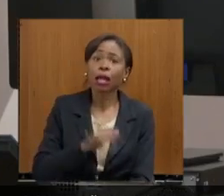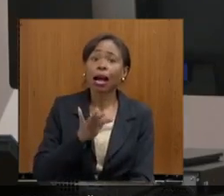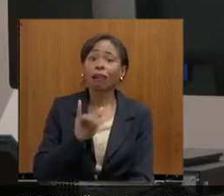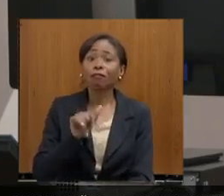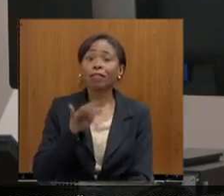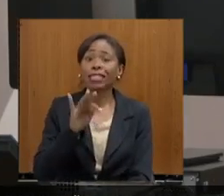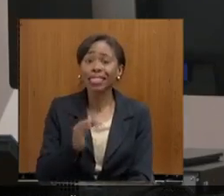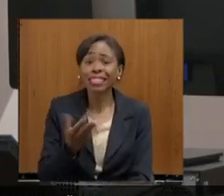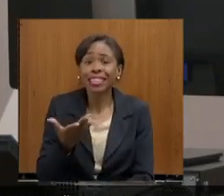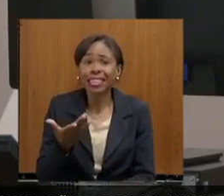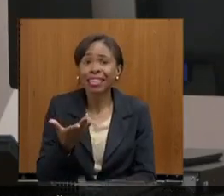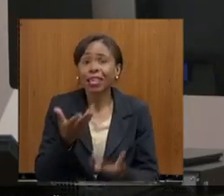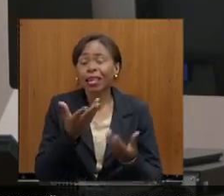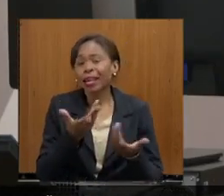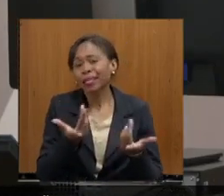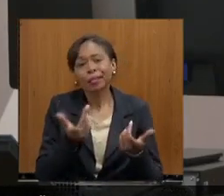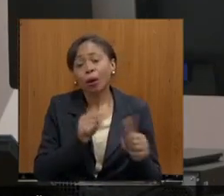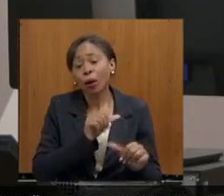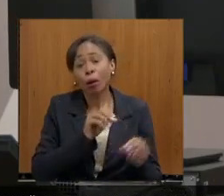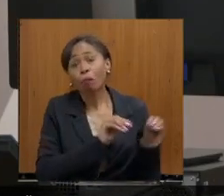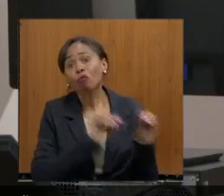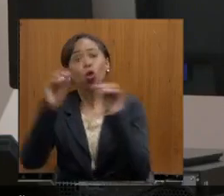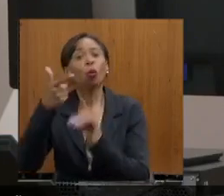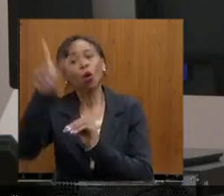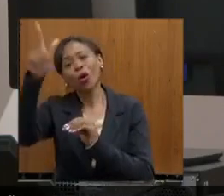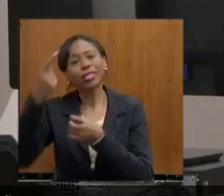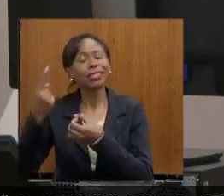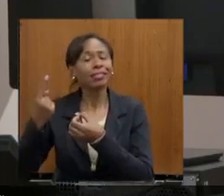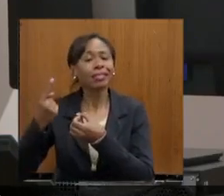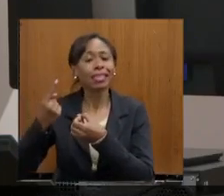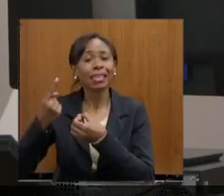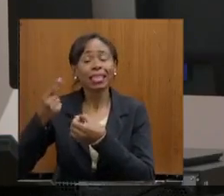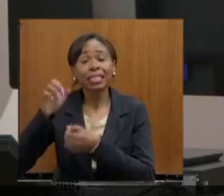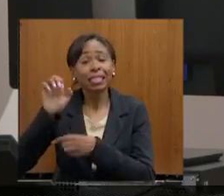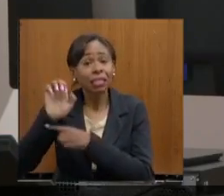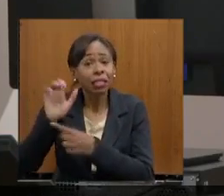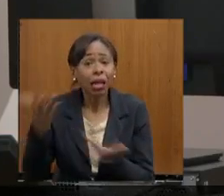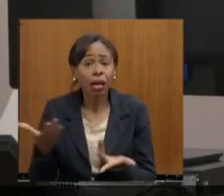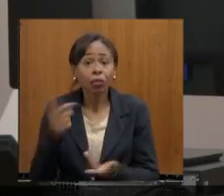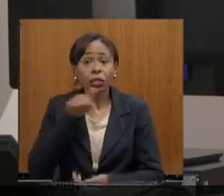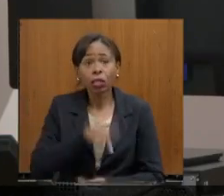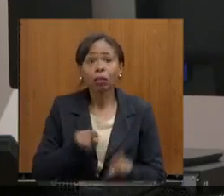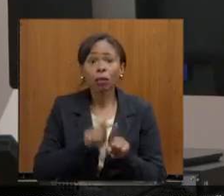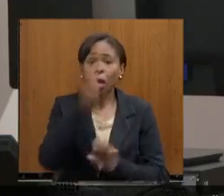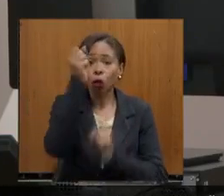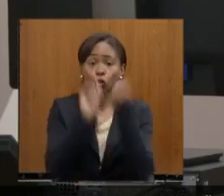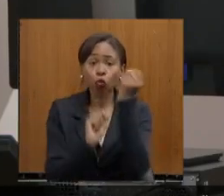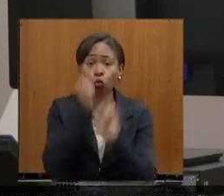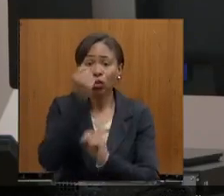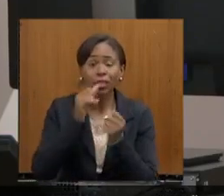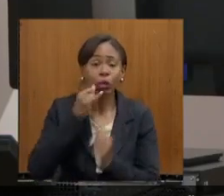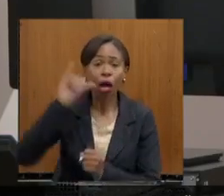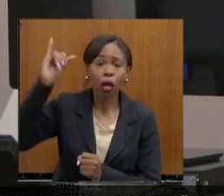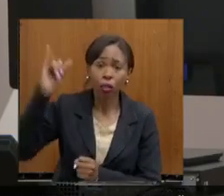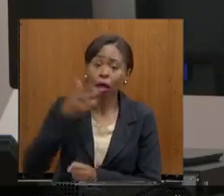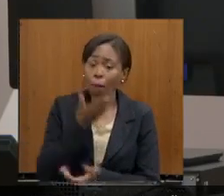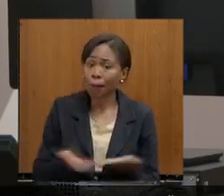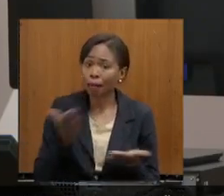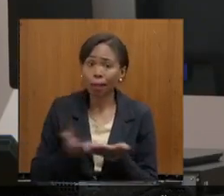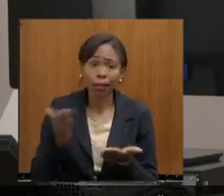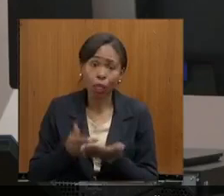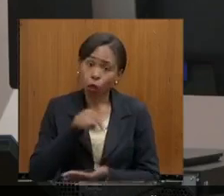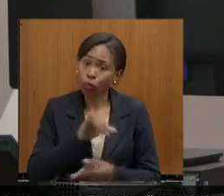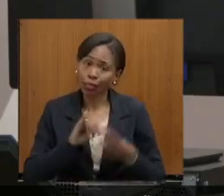isso aí perdemos as usinas em que nós podemos assumir que perdeu cinquenta por cento a sua capacidade de geração a Cemig